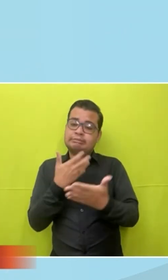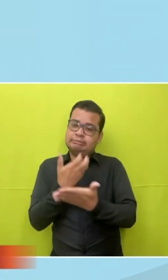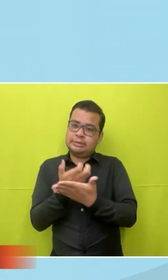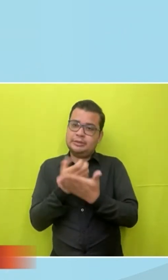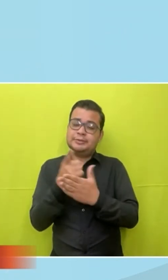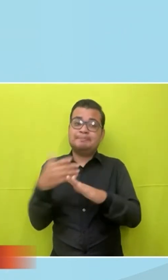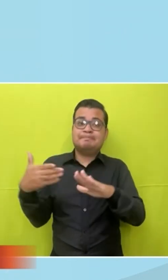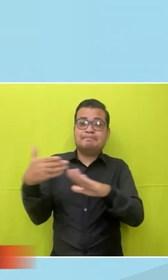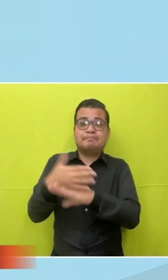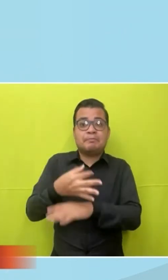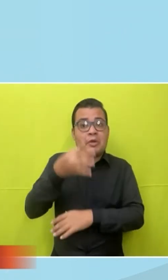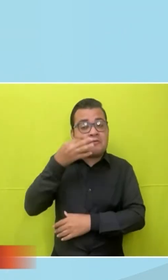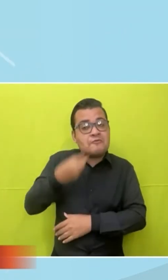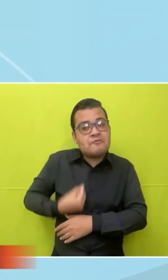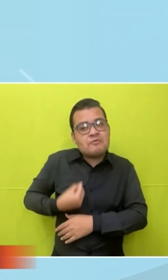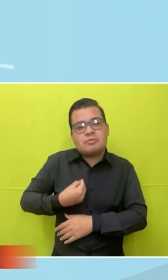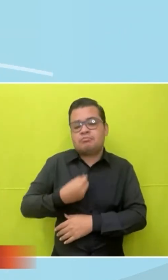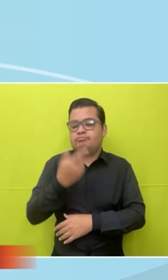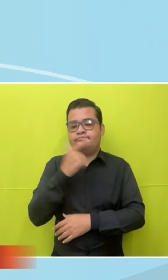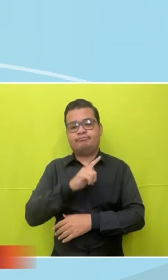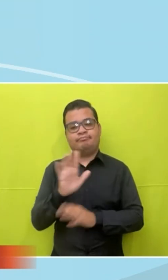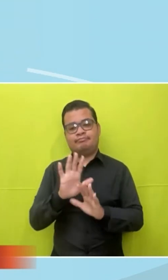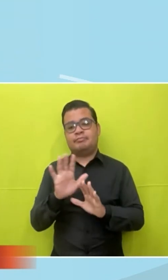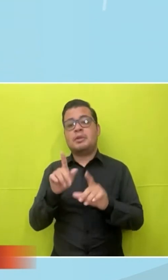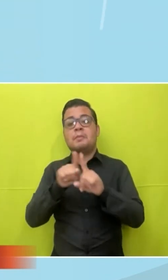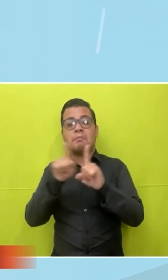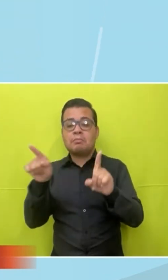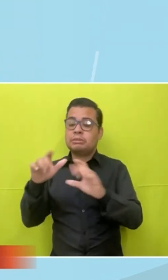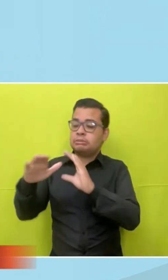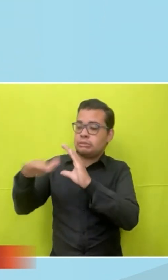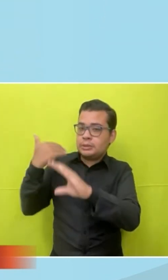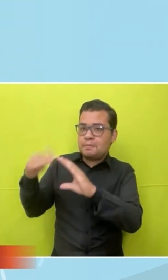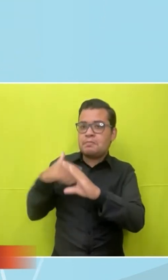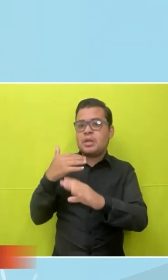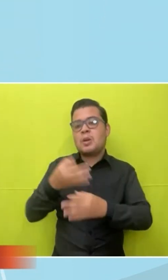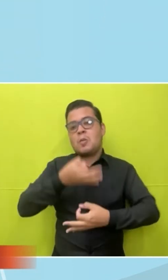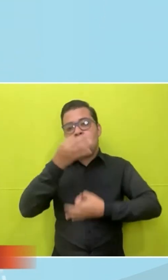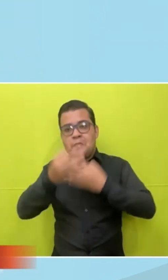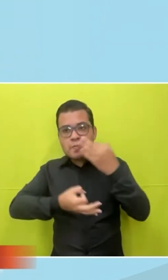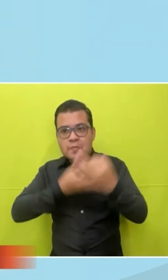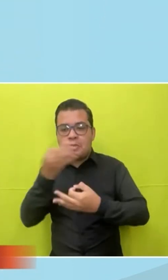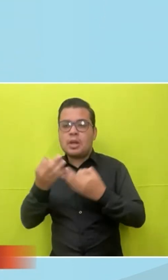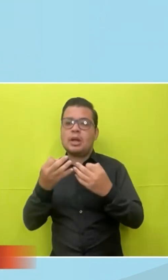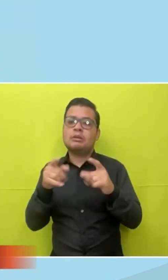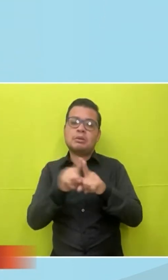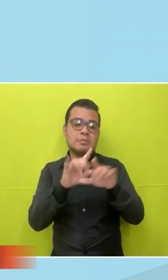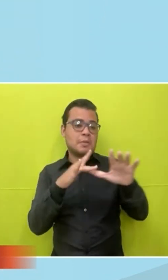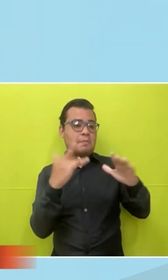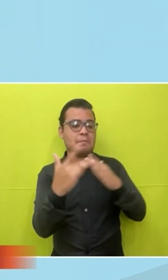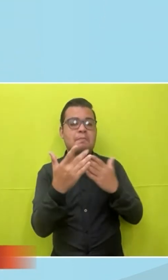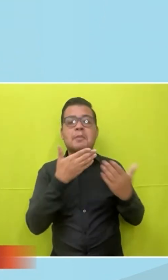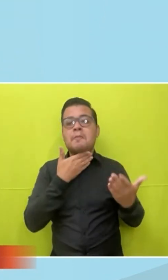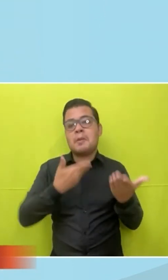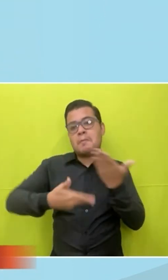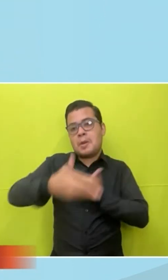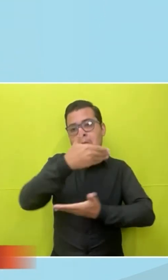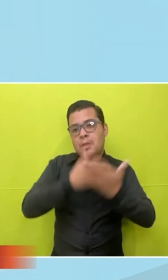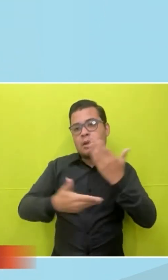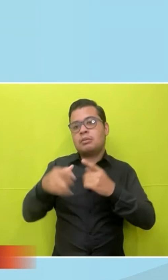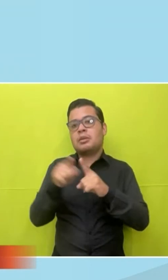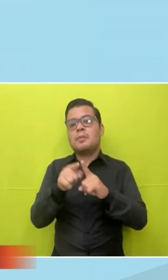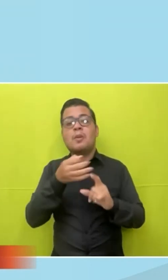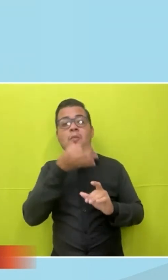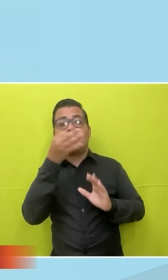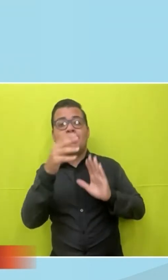gente. Mas pode mandar o seu e-mail, a sua sugestão, conversar com a gente nas redes sociais, sugerindo um tema para ser debatido